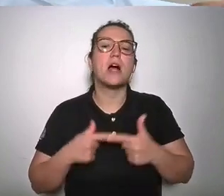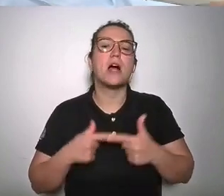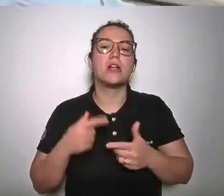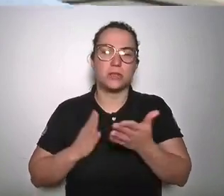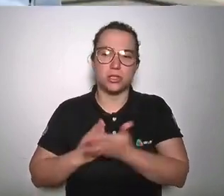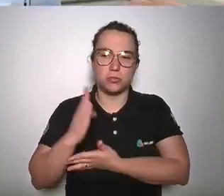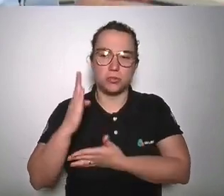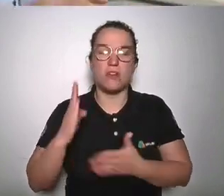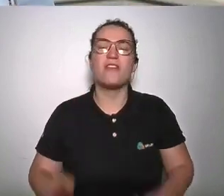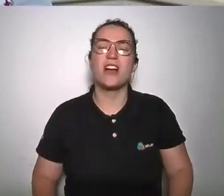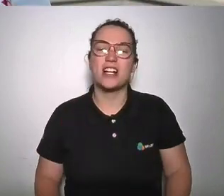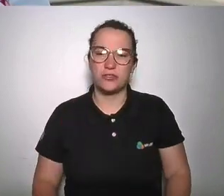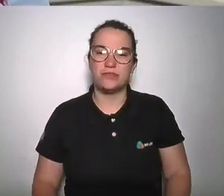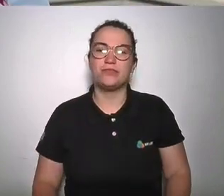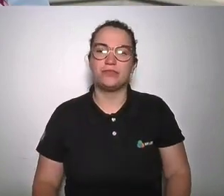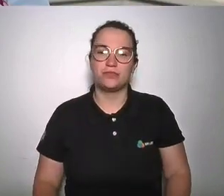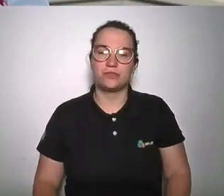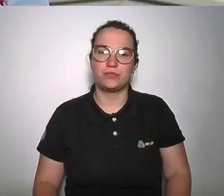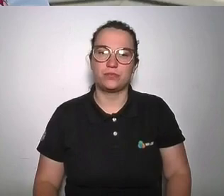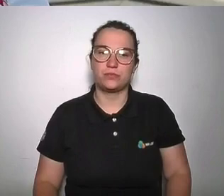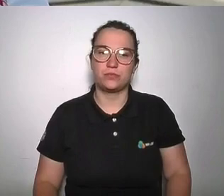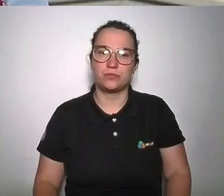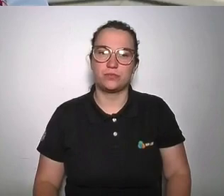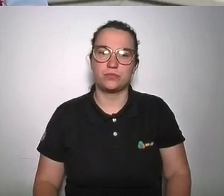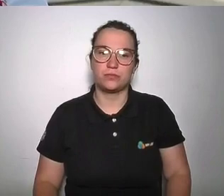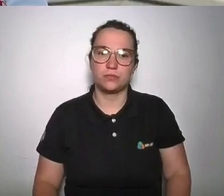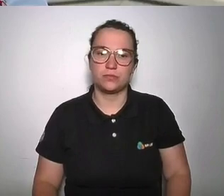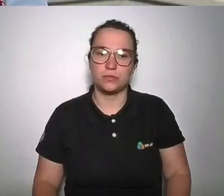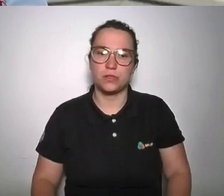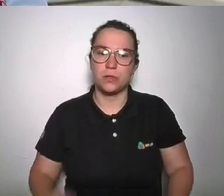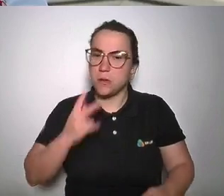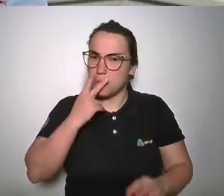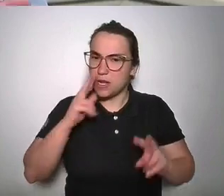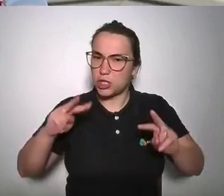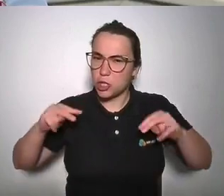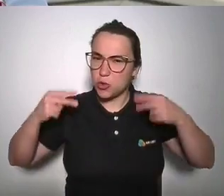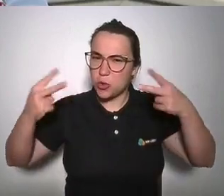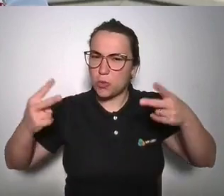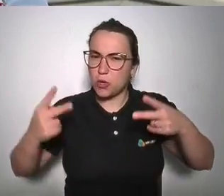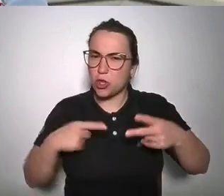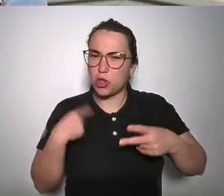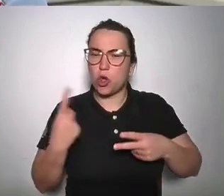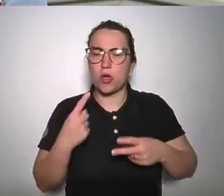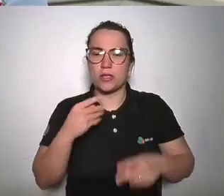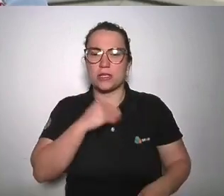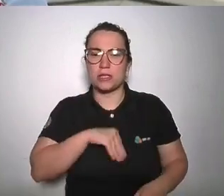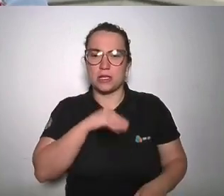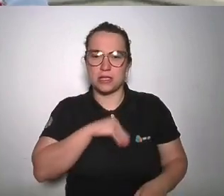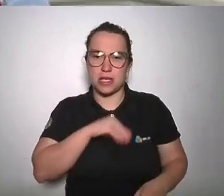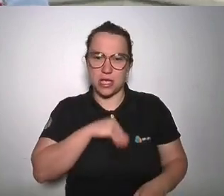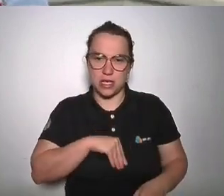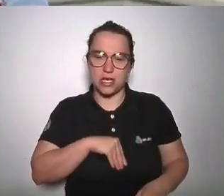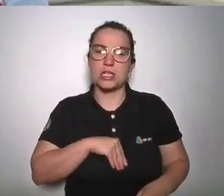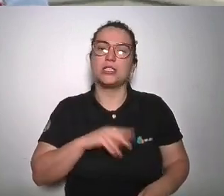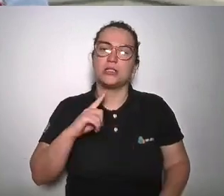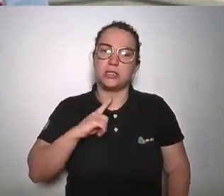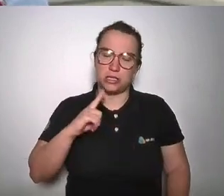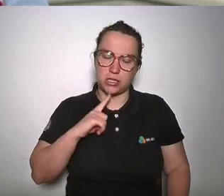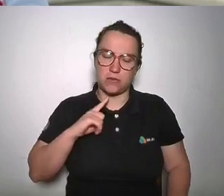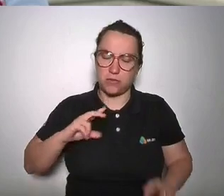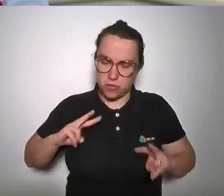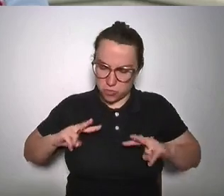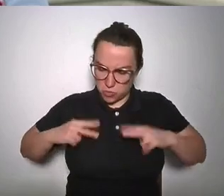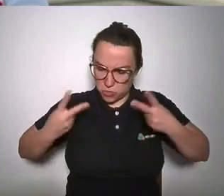prol do município. Praticamente dobramos as nossas receitas a título de royalties. Isso aumentou e melhorou